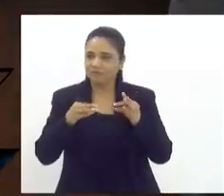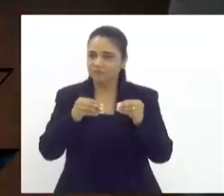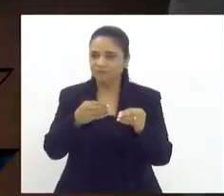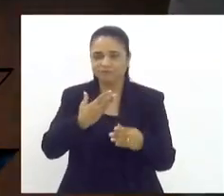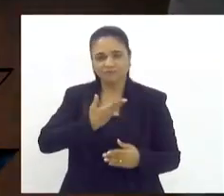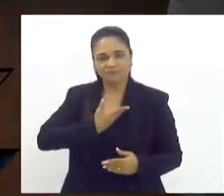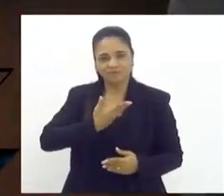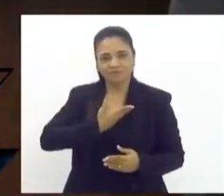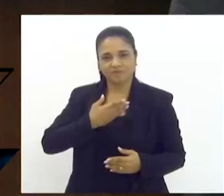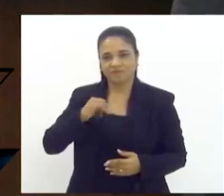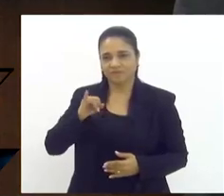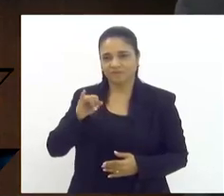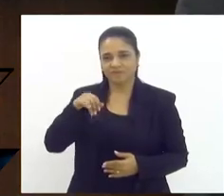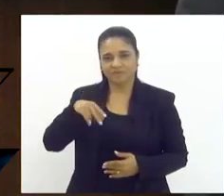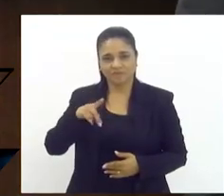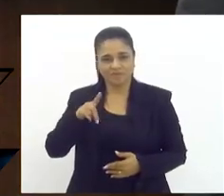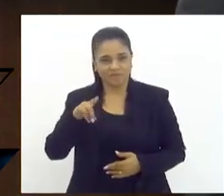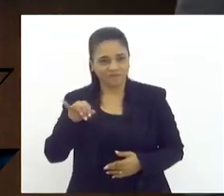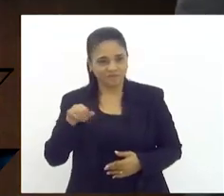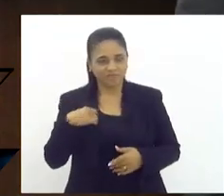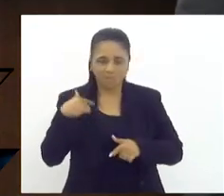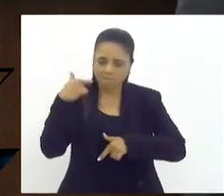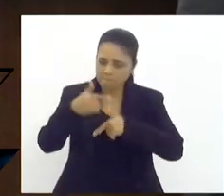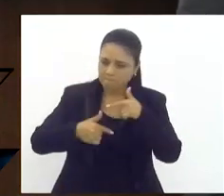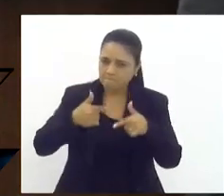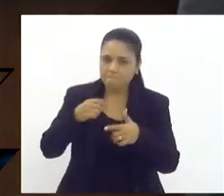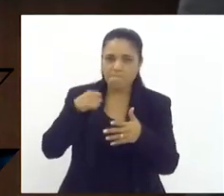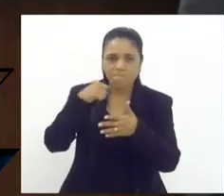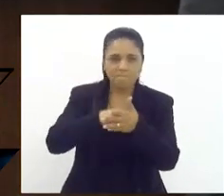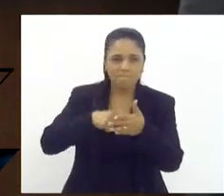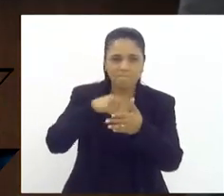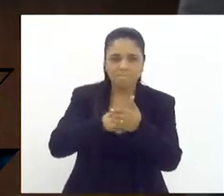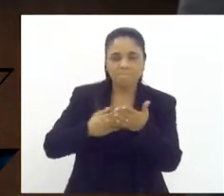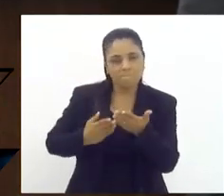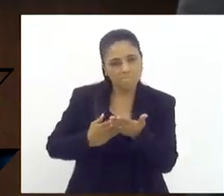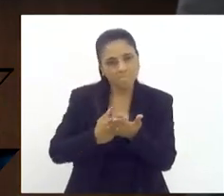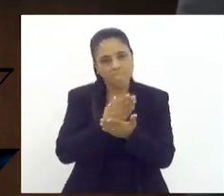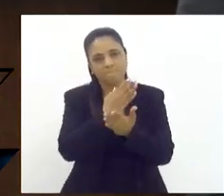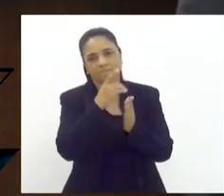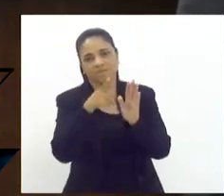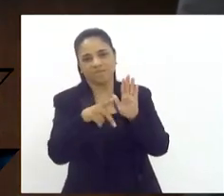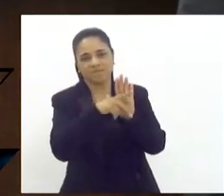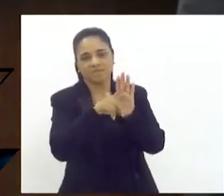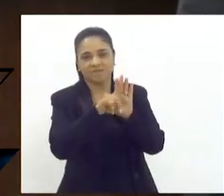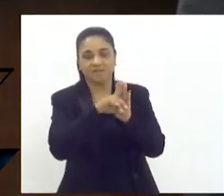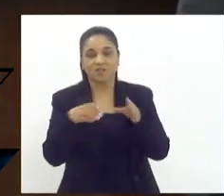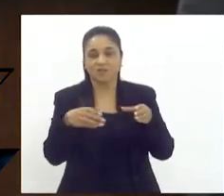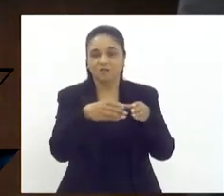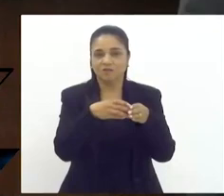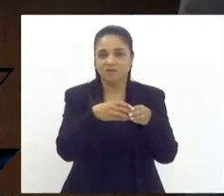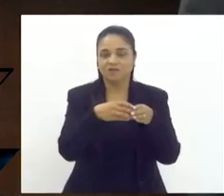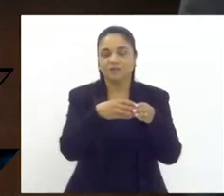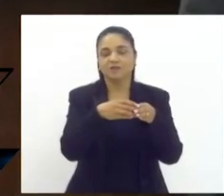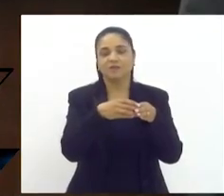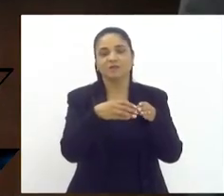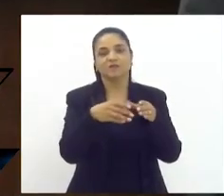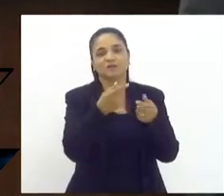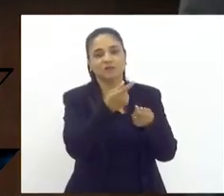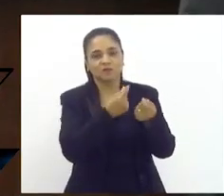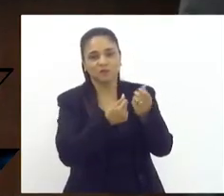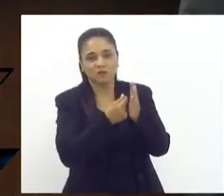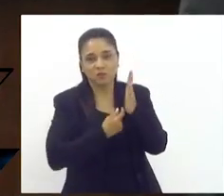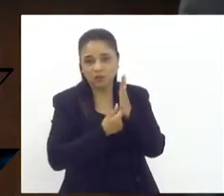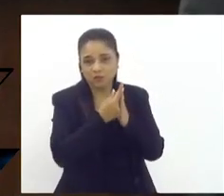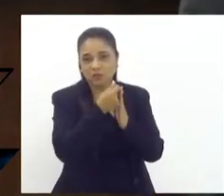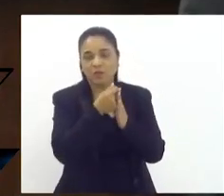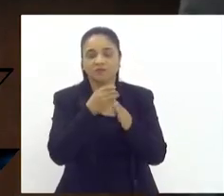deputada índia que tanto tá batalhando para aprovação desse projeto o parecer a comissão de um orçamento acompanhe